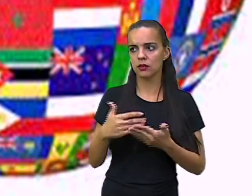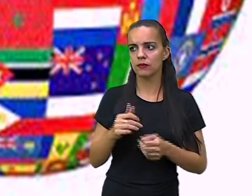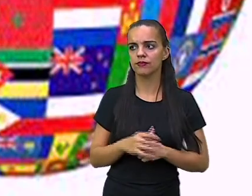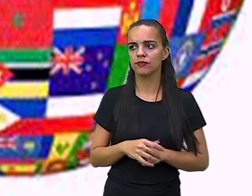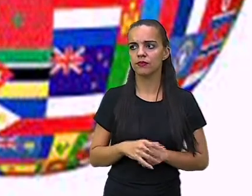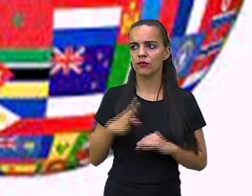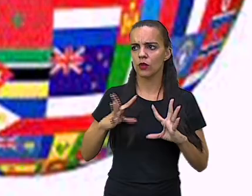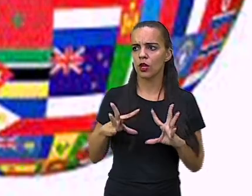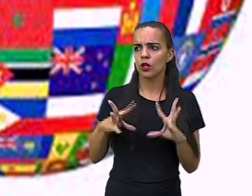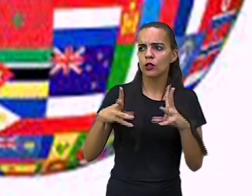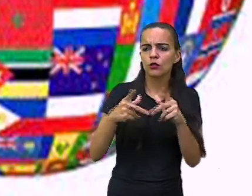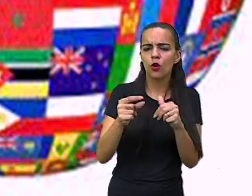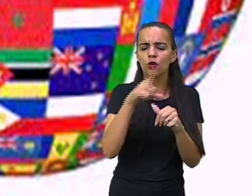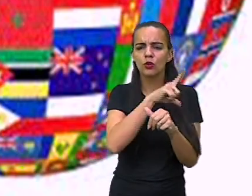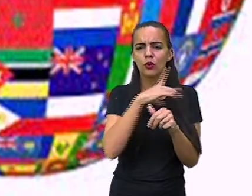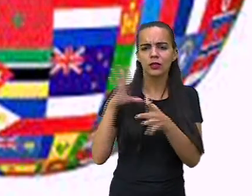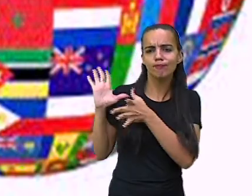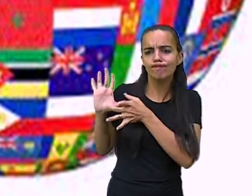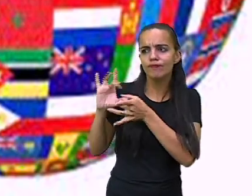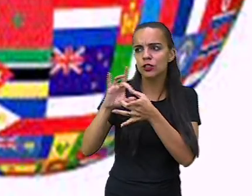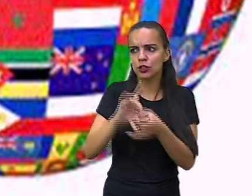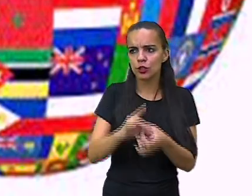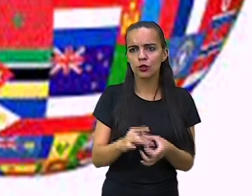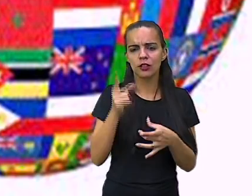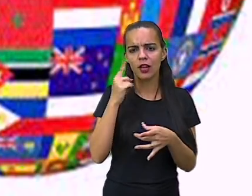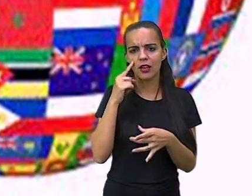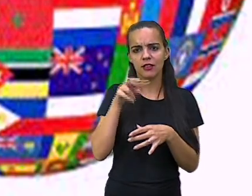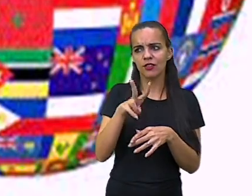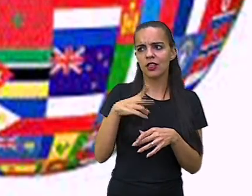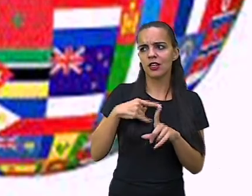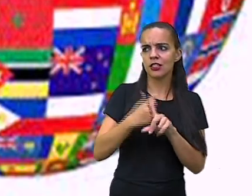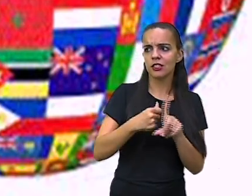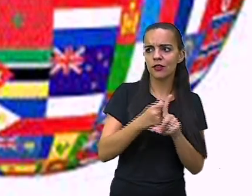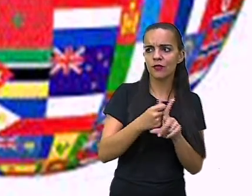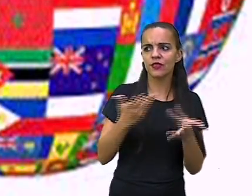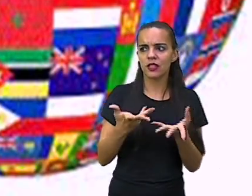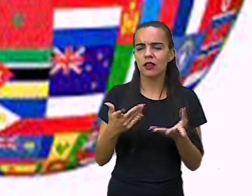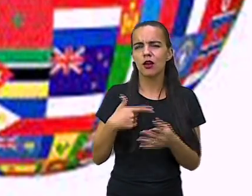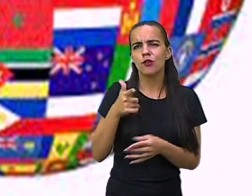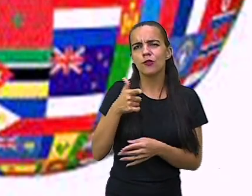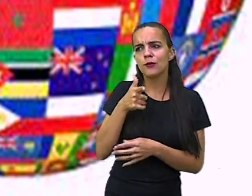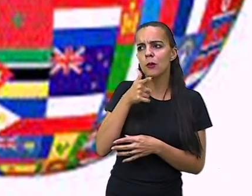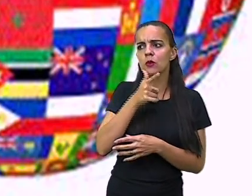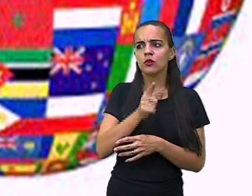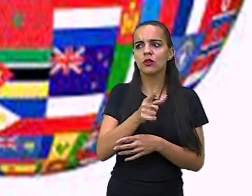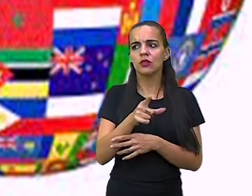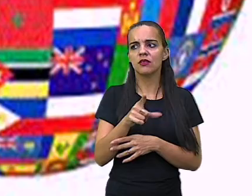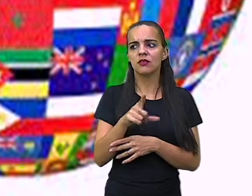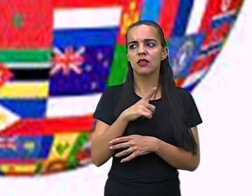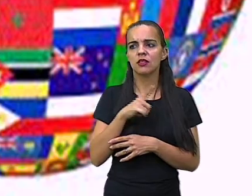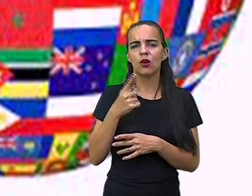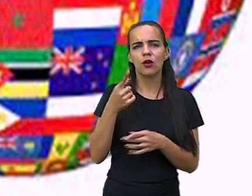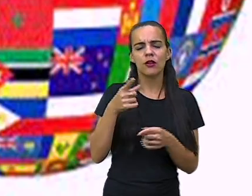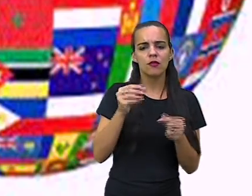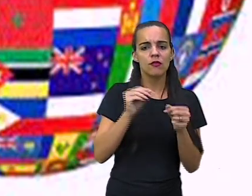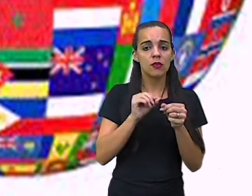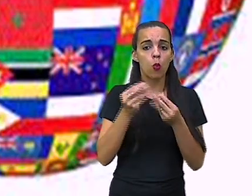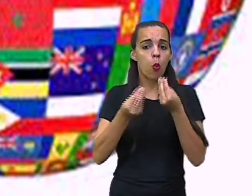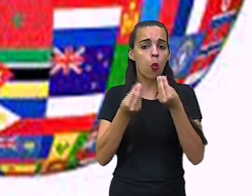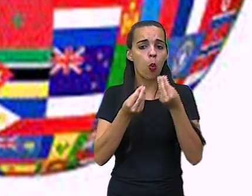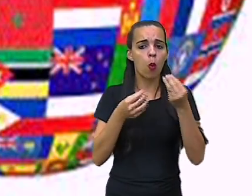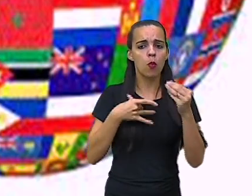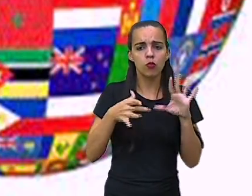Então, todo esse contexto de revoluções que nós vamos conseguir as